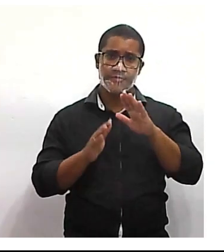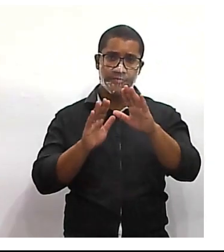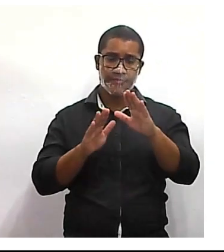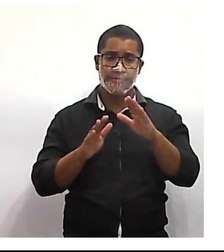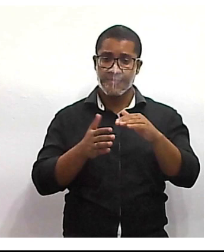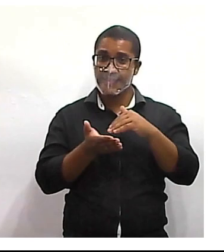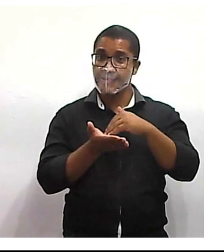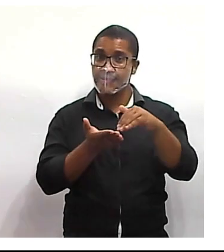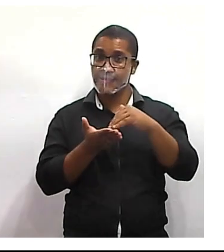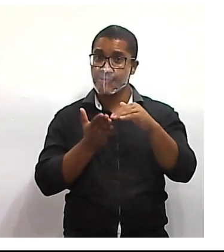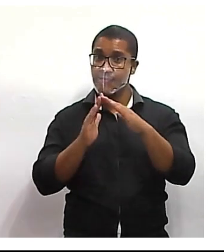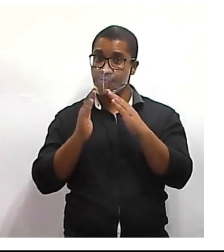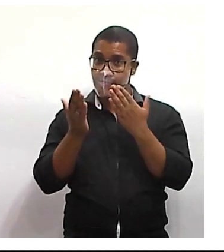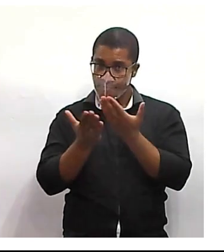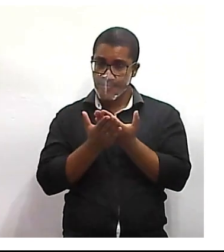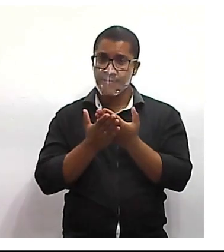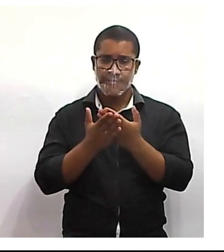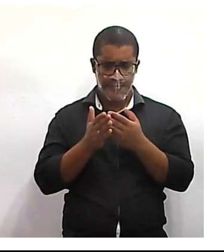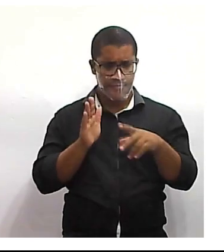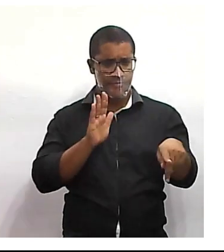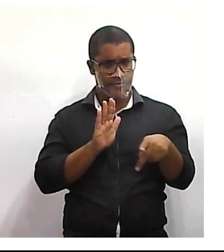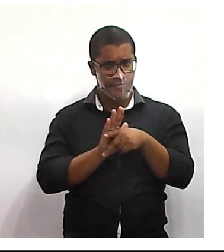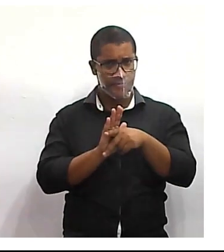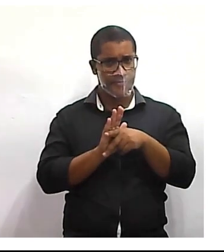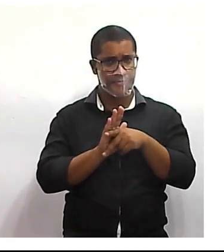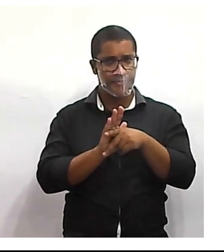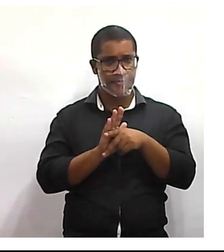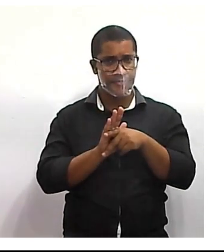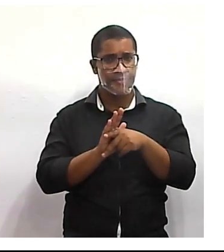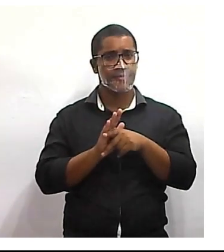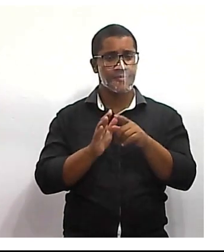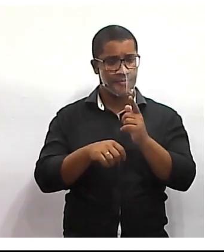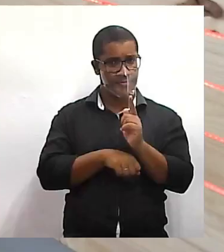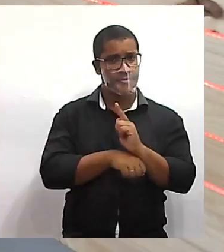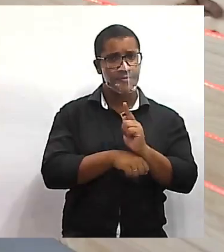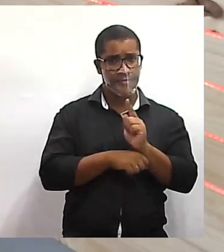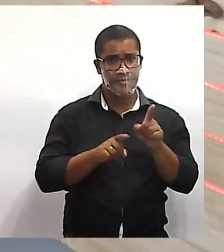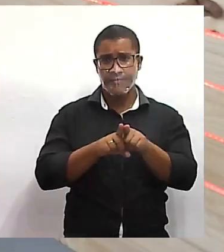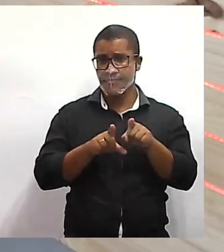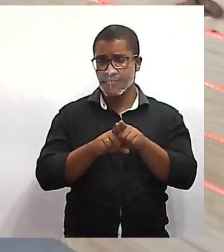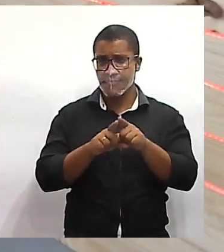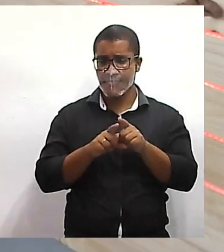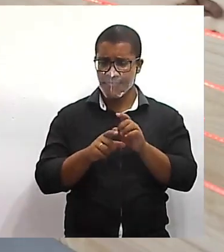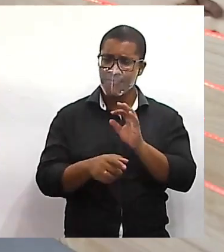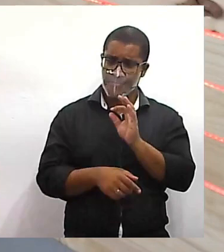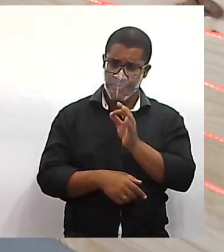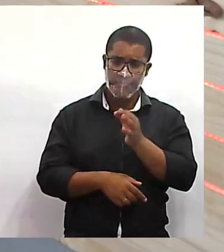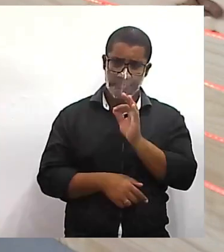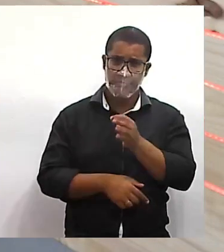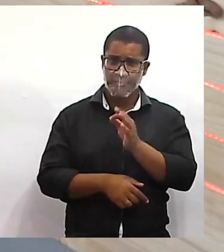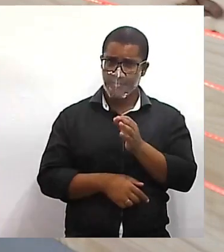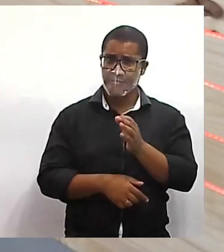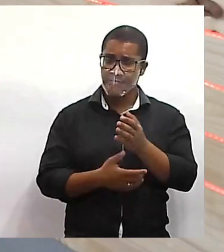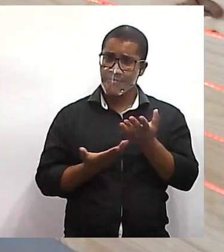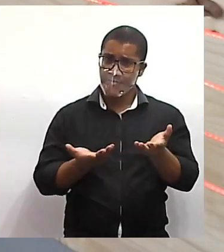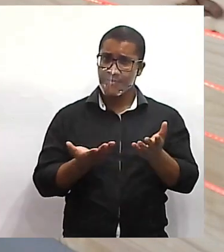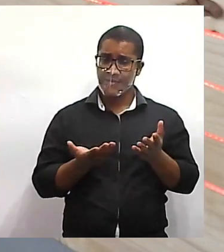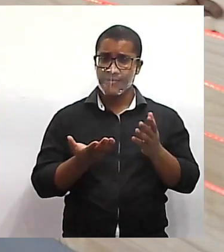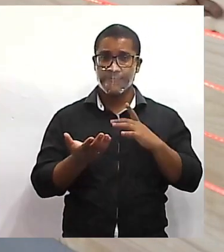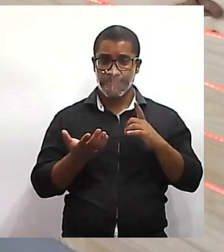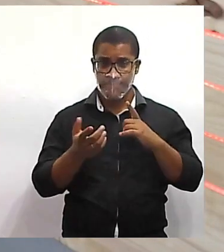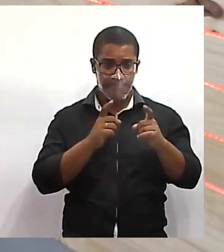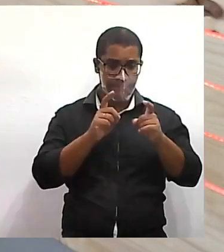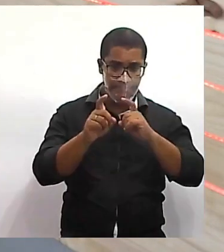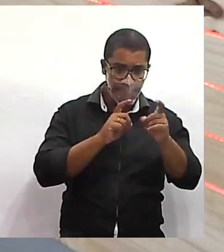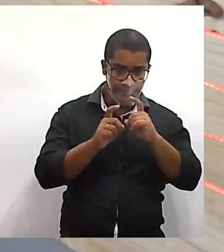secretaria escolar faz parte da gestão. Sem não dúvida, sim, com certeza. Então, essa discussão